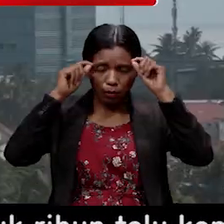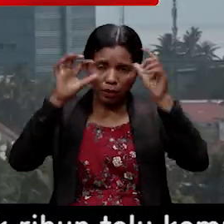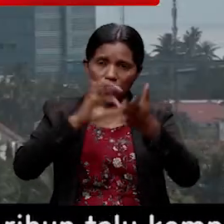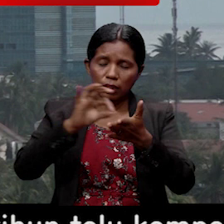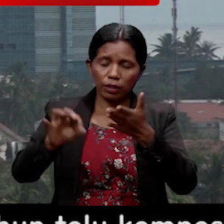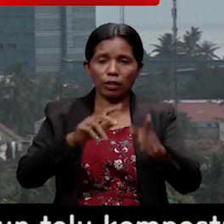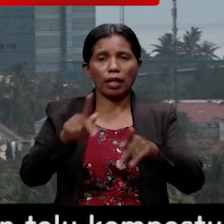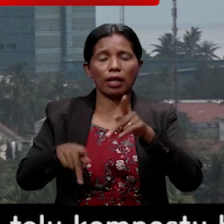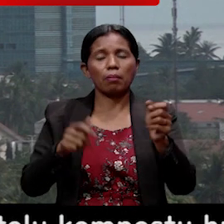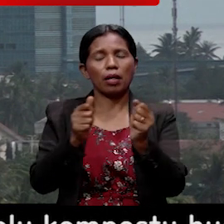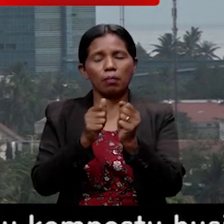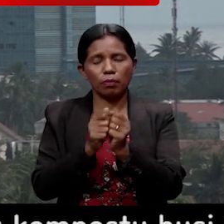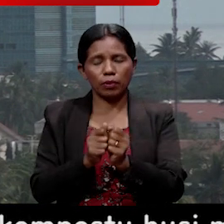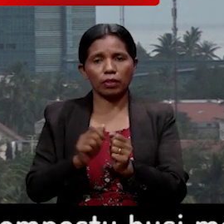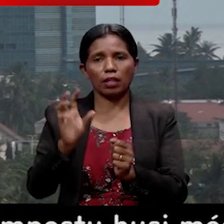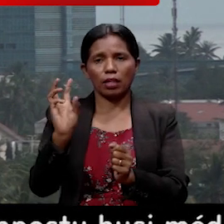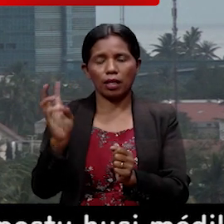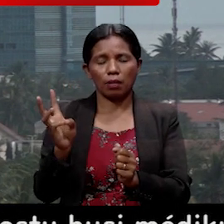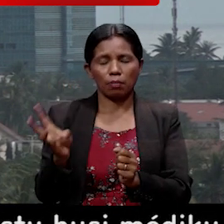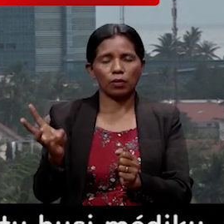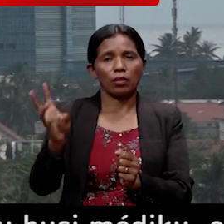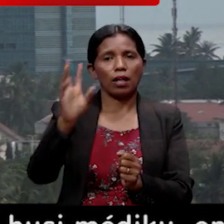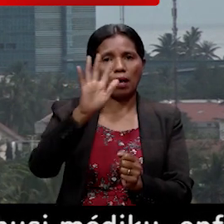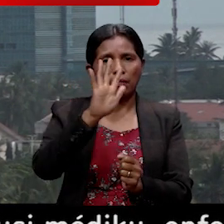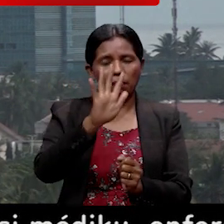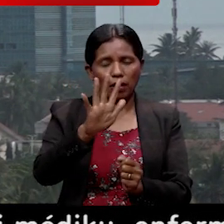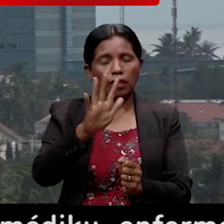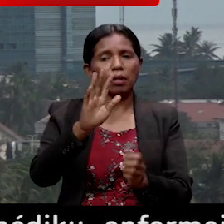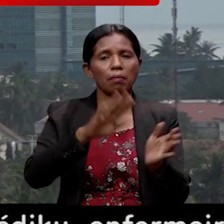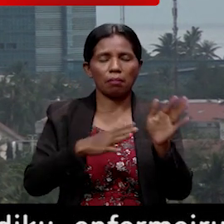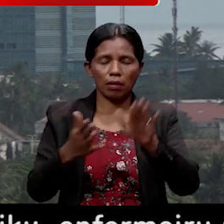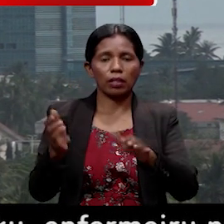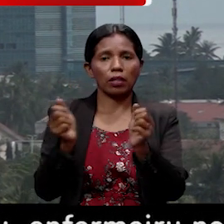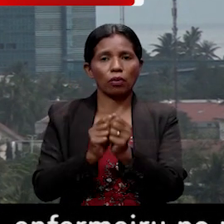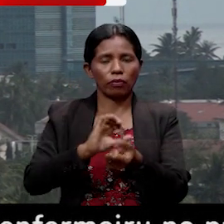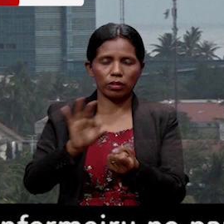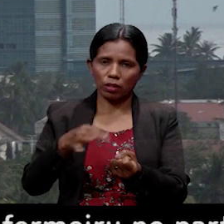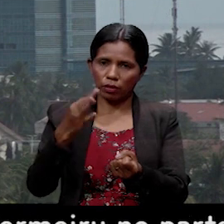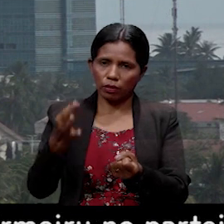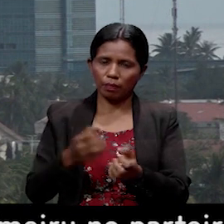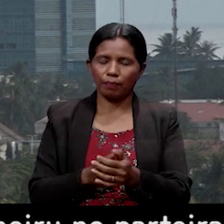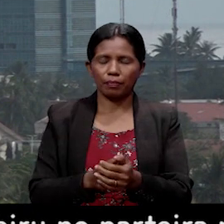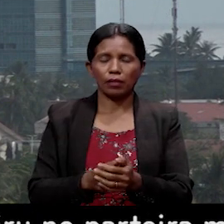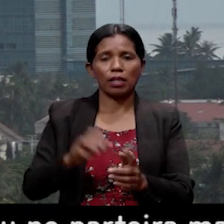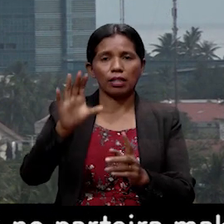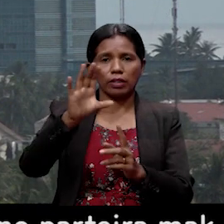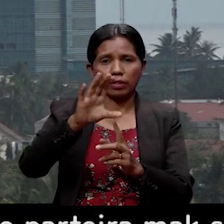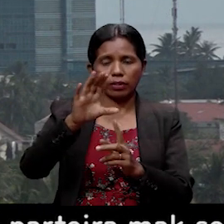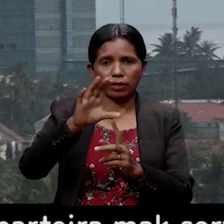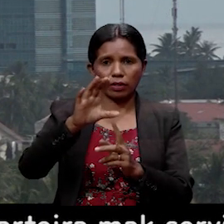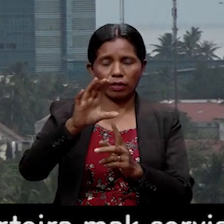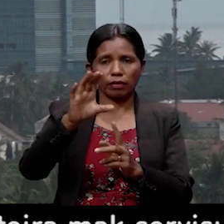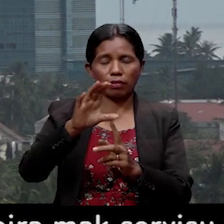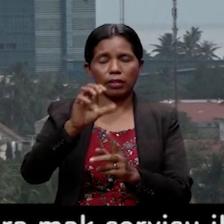ona sidadaun hamutuk nen nulo resin hat makmate ho COVID-19. Coordenador Força Tarefa Prevenção no